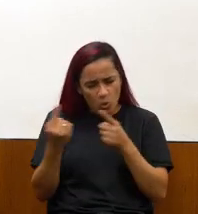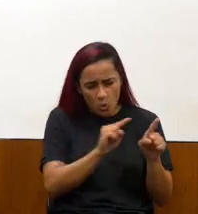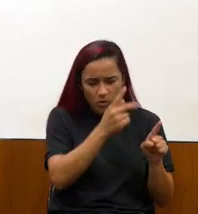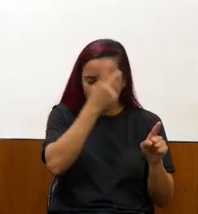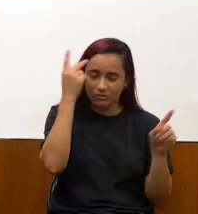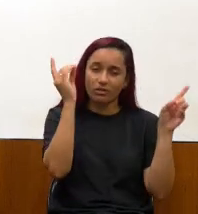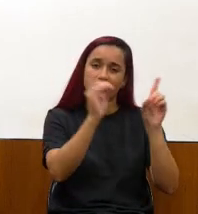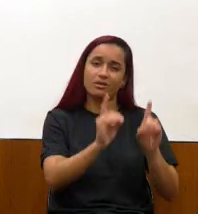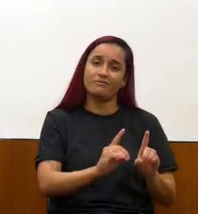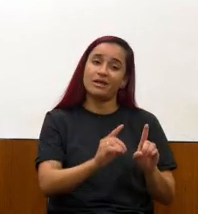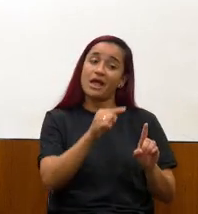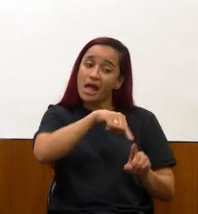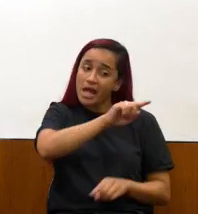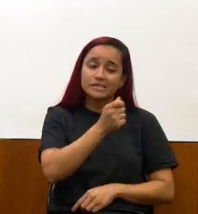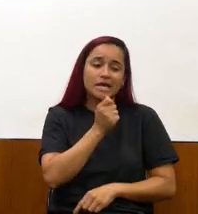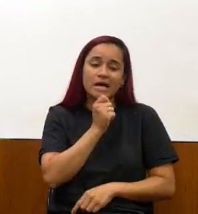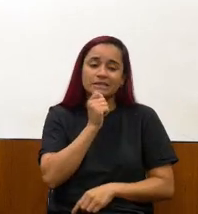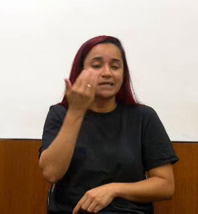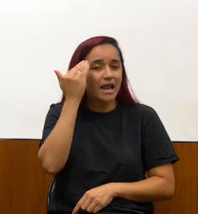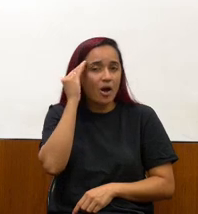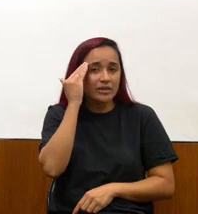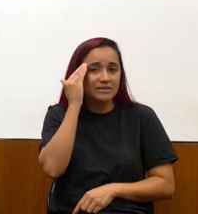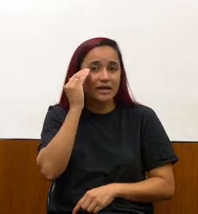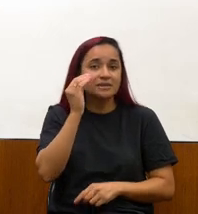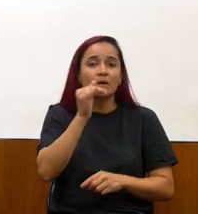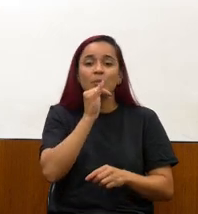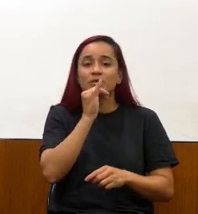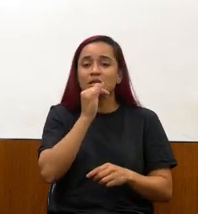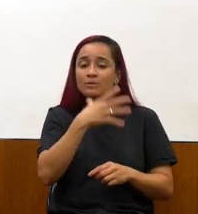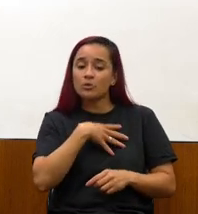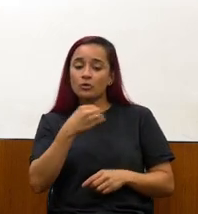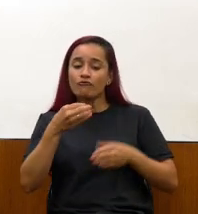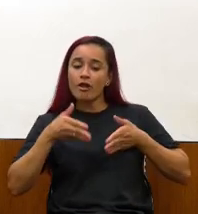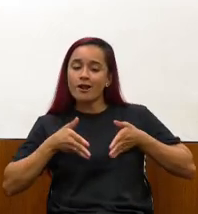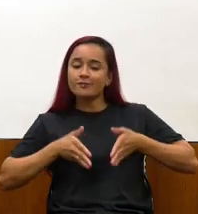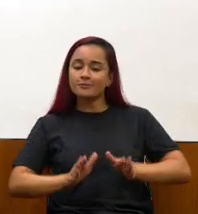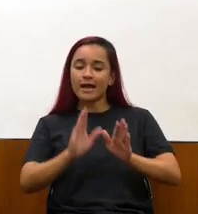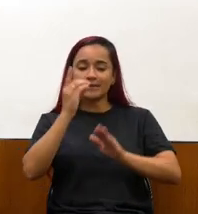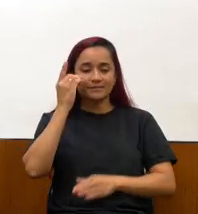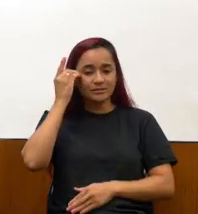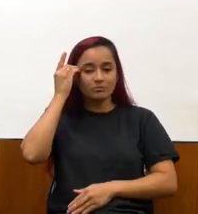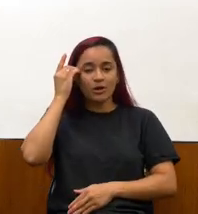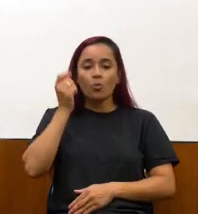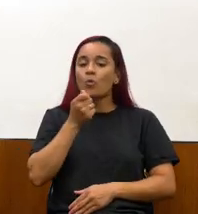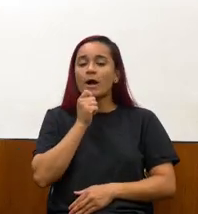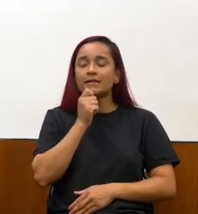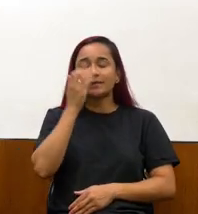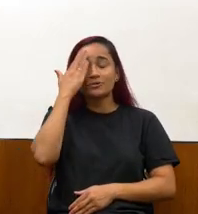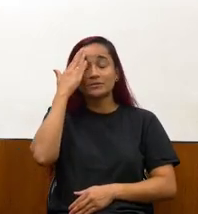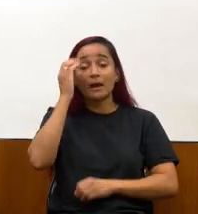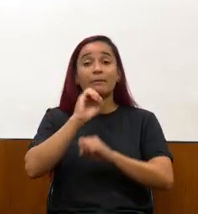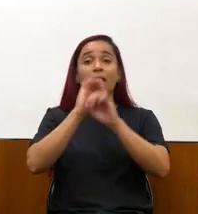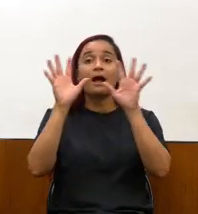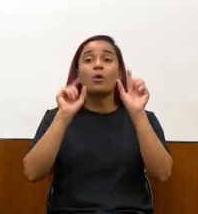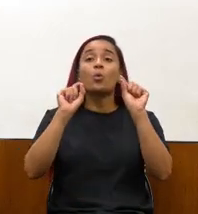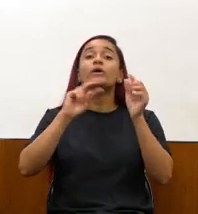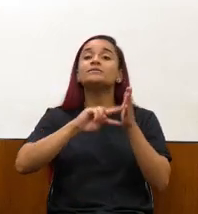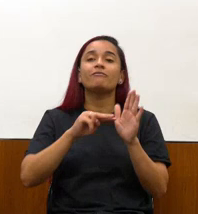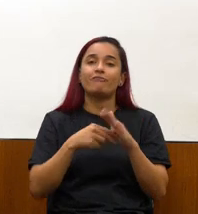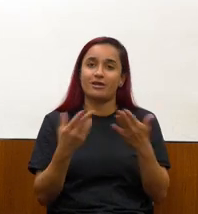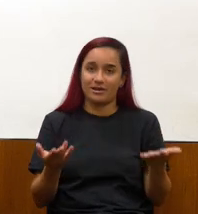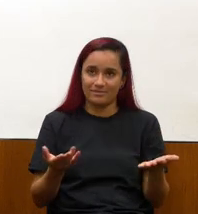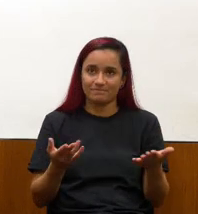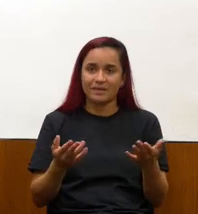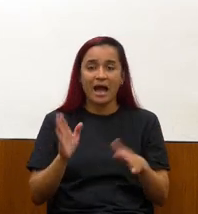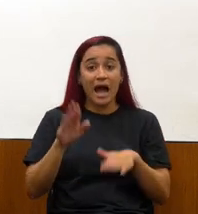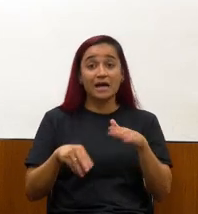entende ainda que o filho dela tem síndrome de Down quando ela acabou de nascer. A palavra que a gente utiliza no Mano Down não é aceitar. Aceitar, a